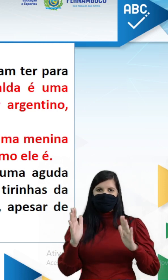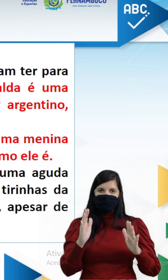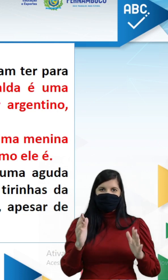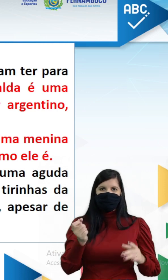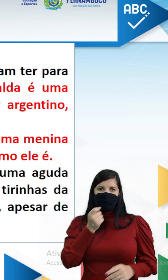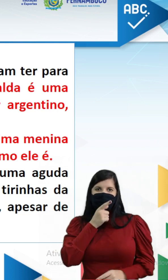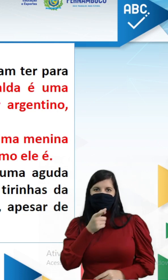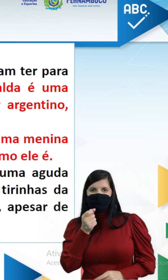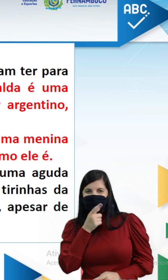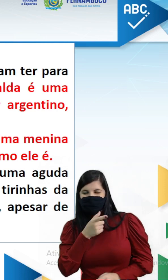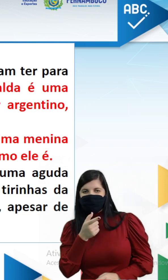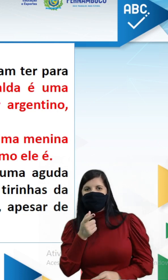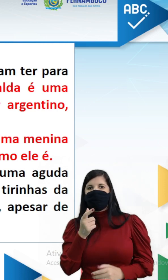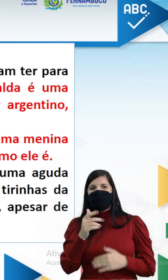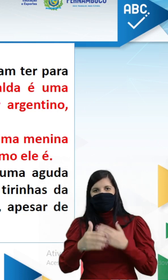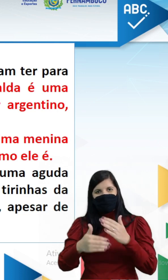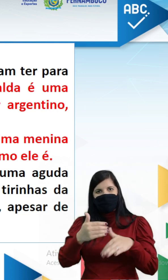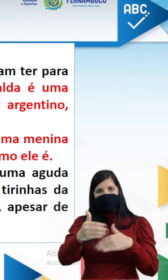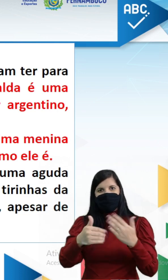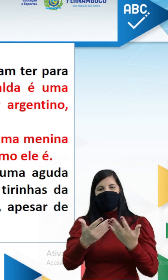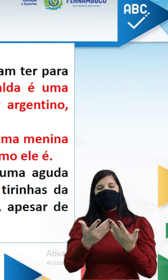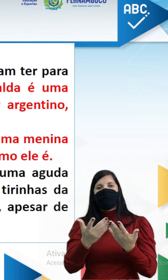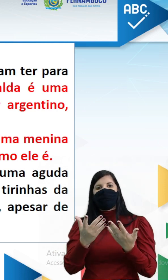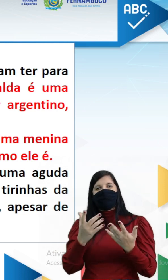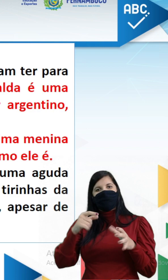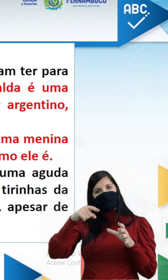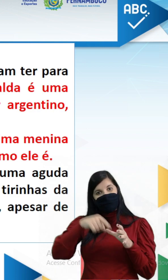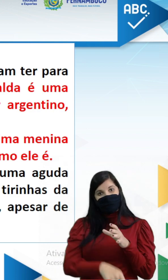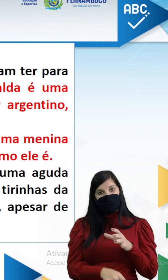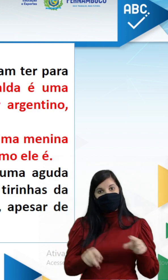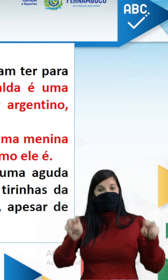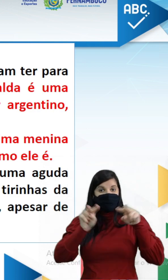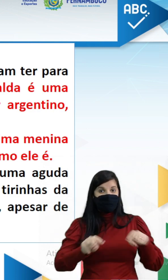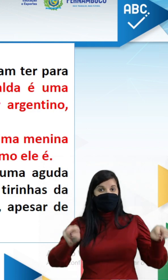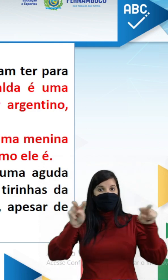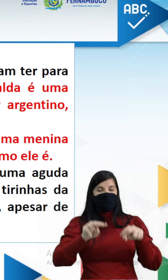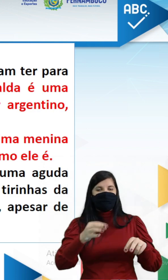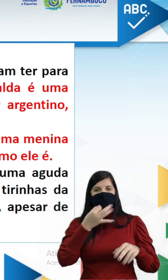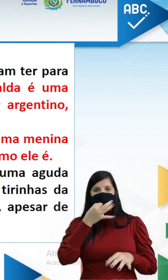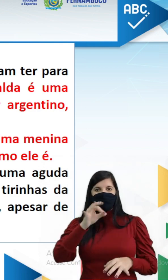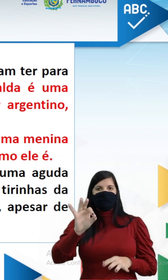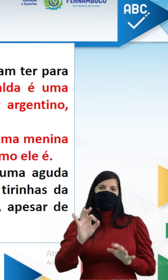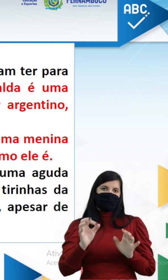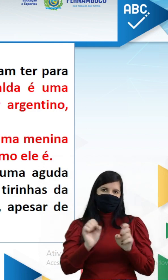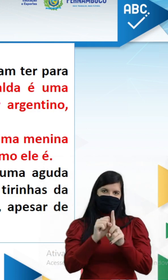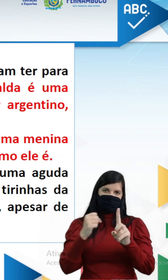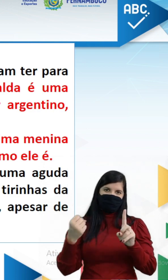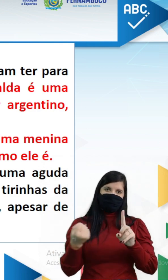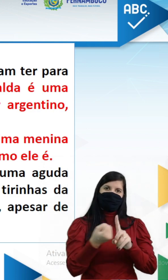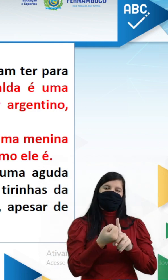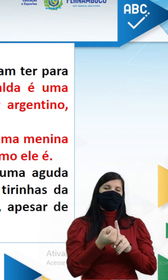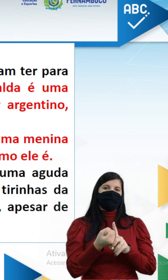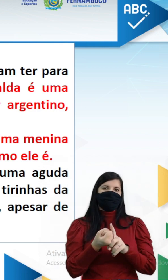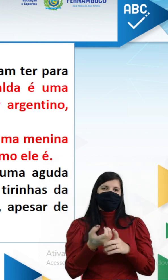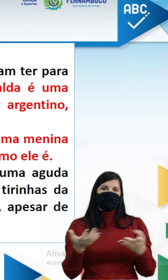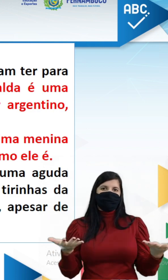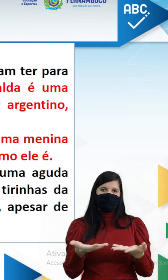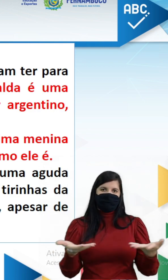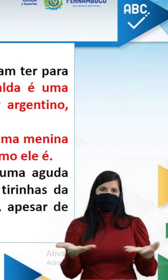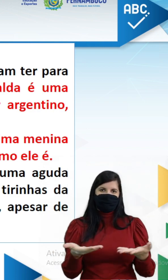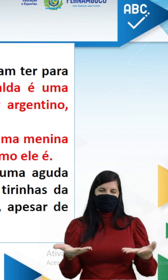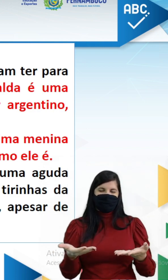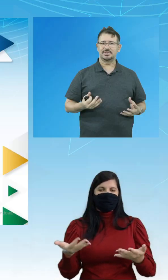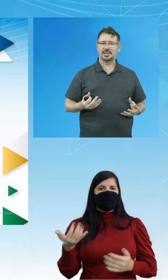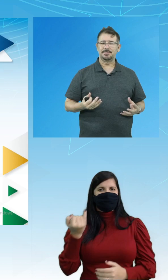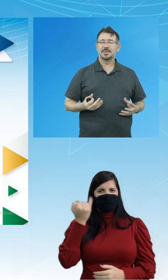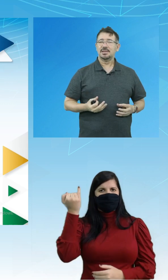muito humor perpassados por uma aguda visão crítica da sociedade contemporânea. Então, é